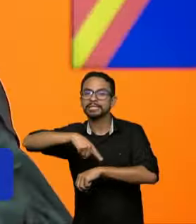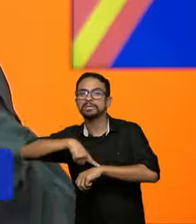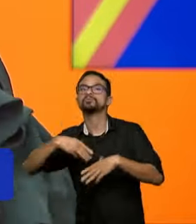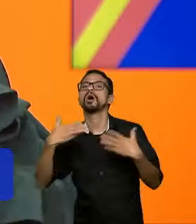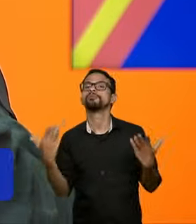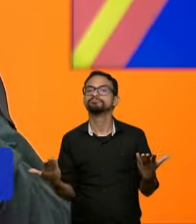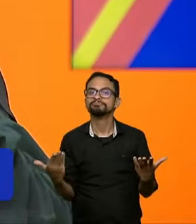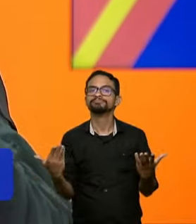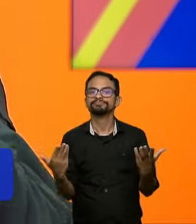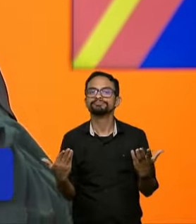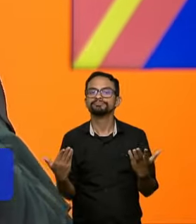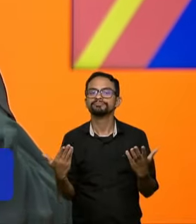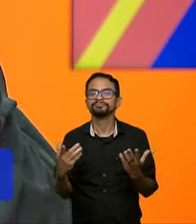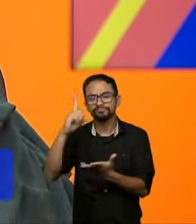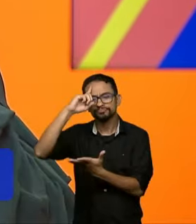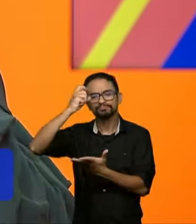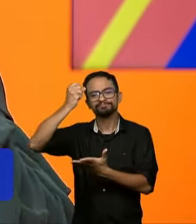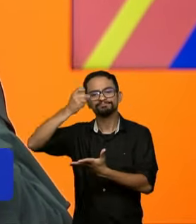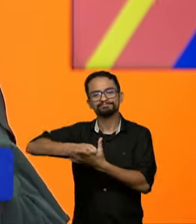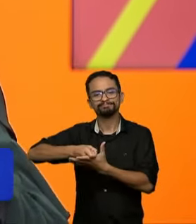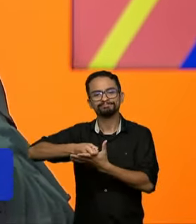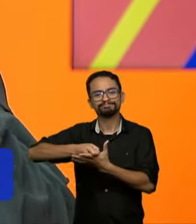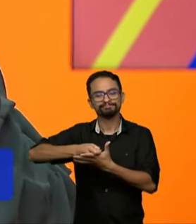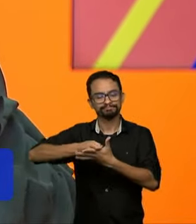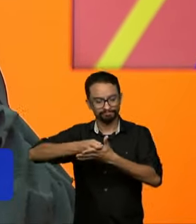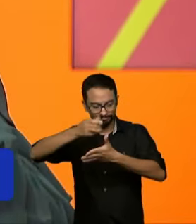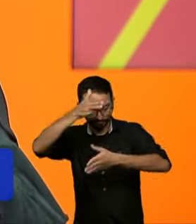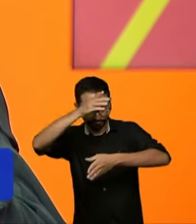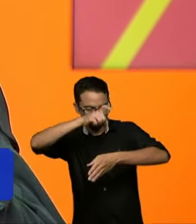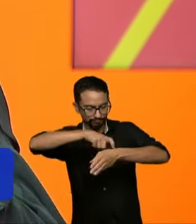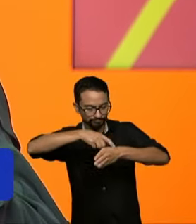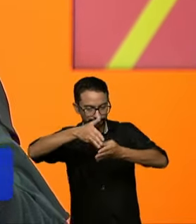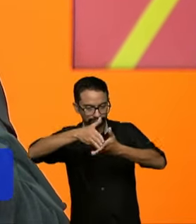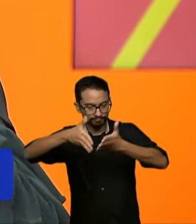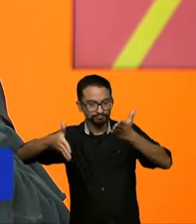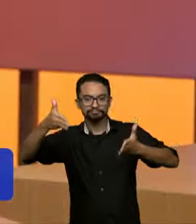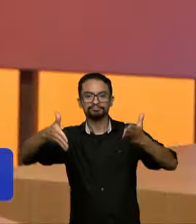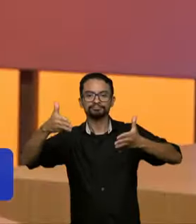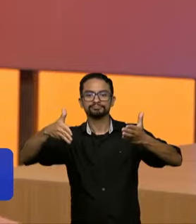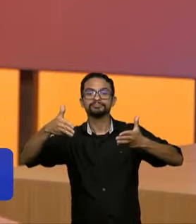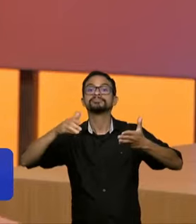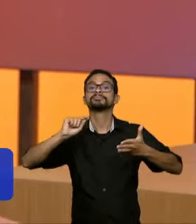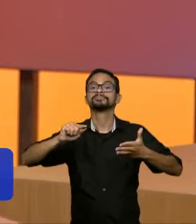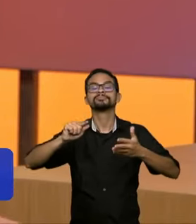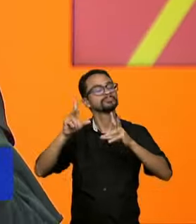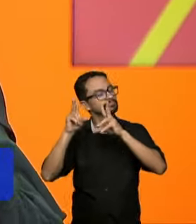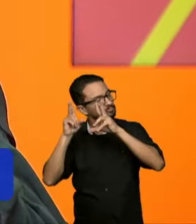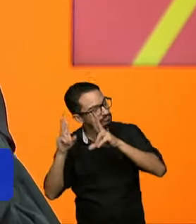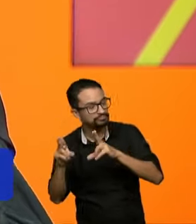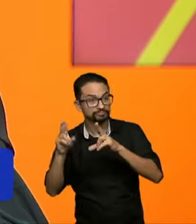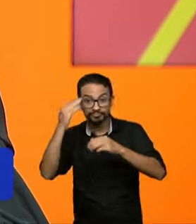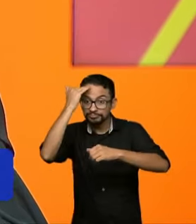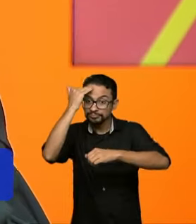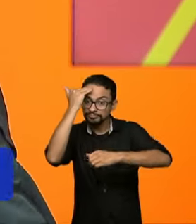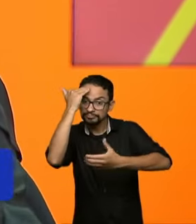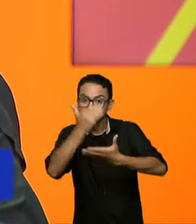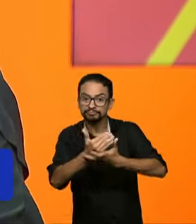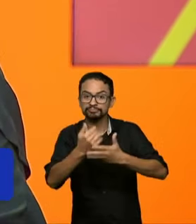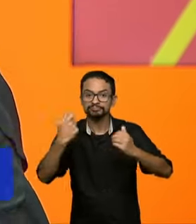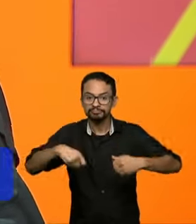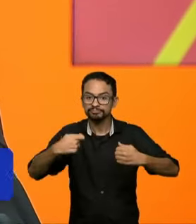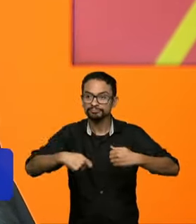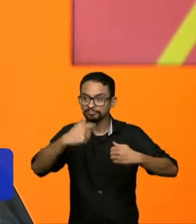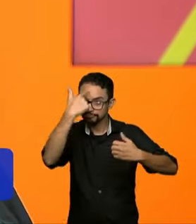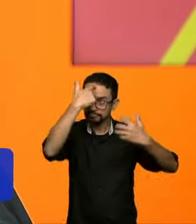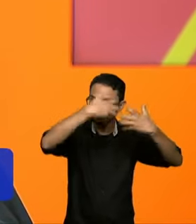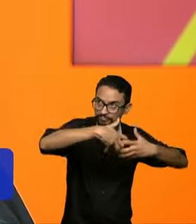9 horas? E aí, definir a minha janela de sono. Tá. E a gente tem que respeitar isso, porque o nosso cérebro não sabe se é